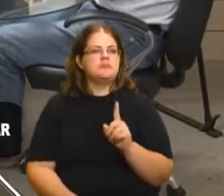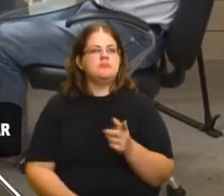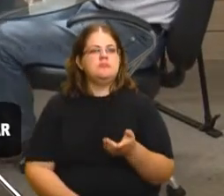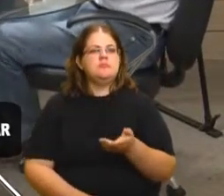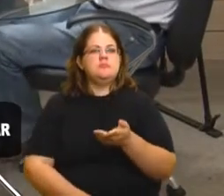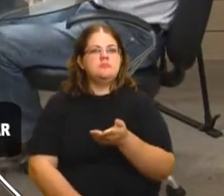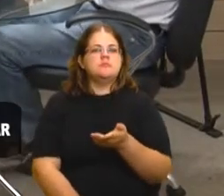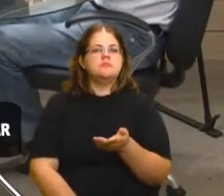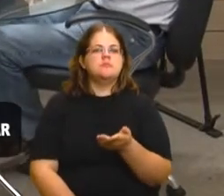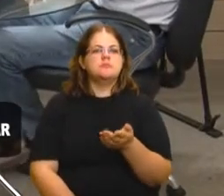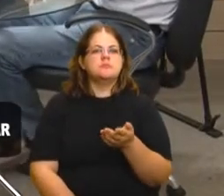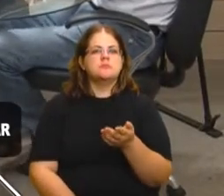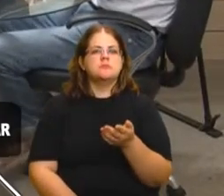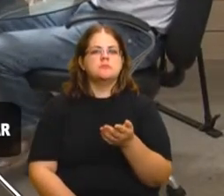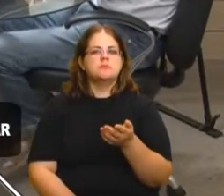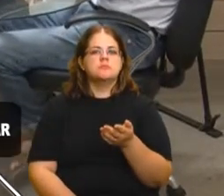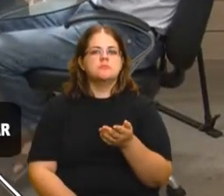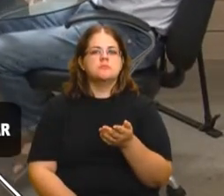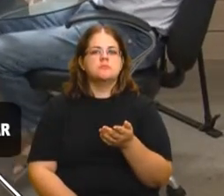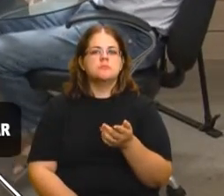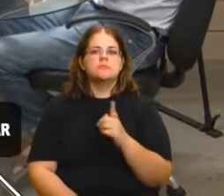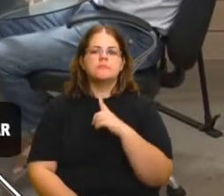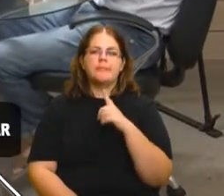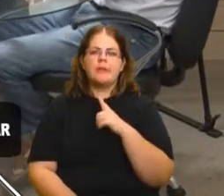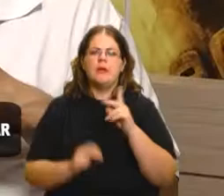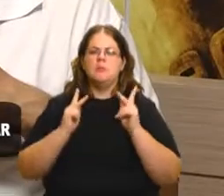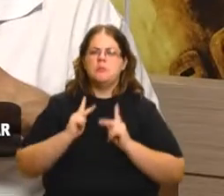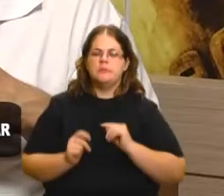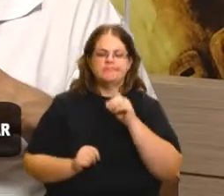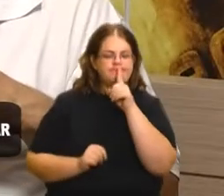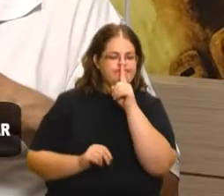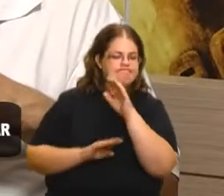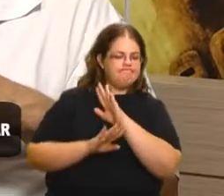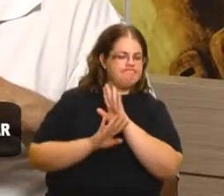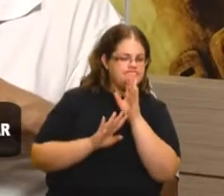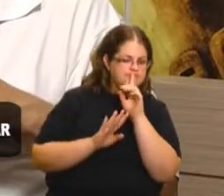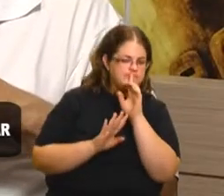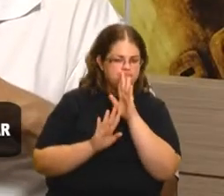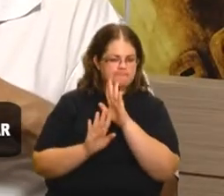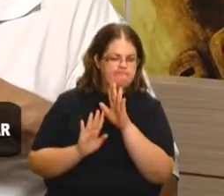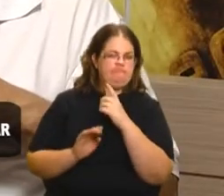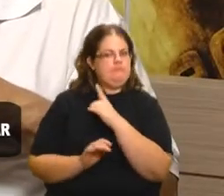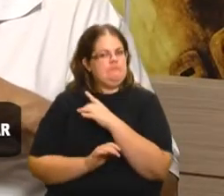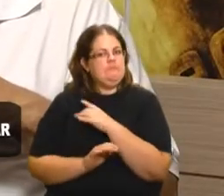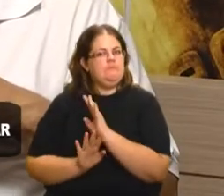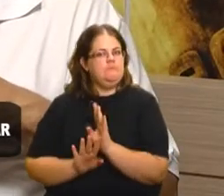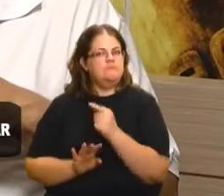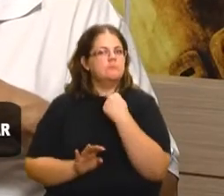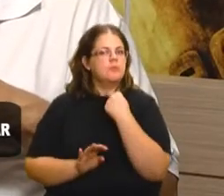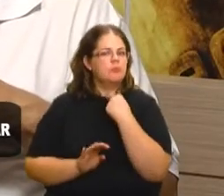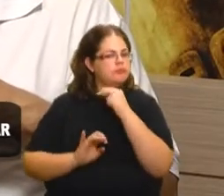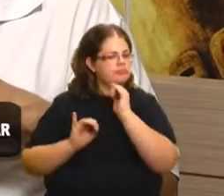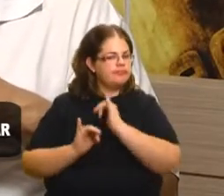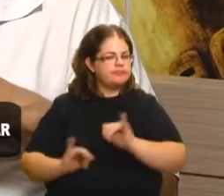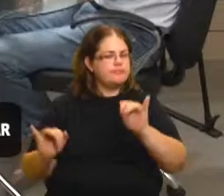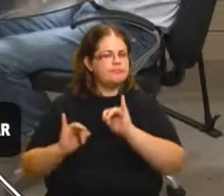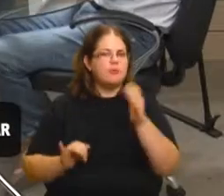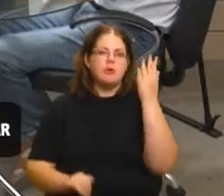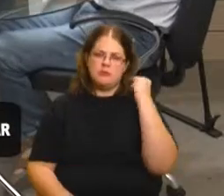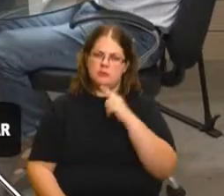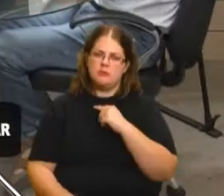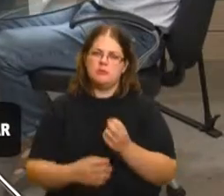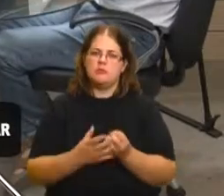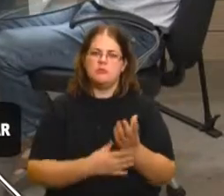Não? Então há uma cortina de silêncio em torno disso que teve